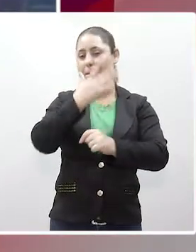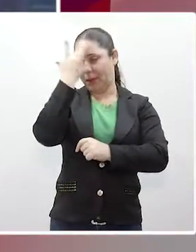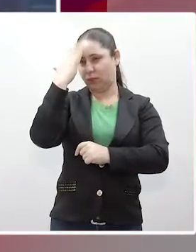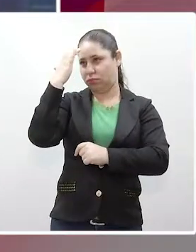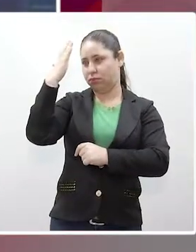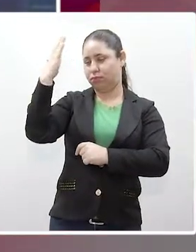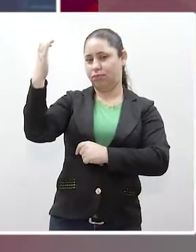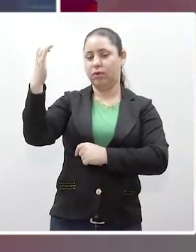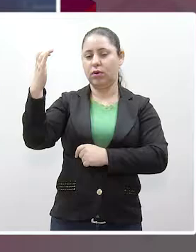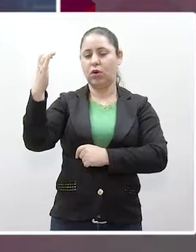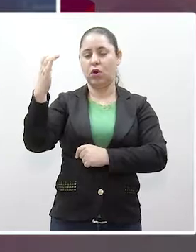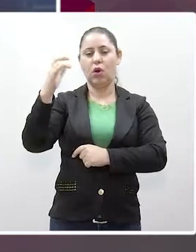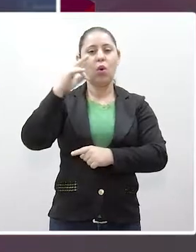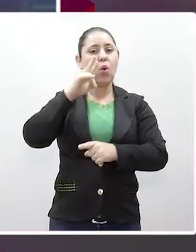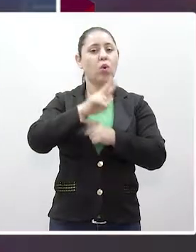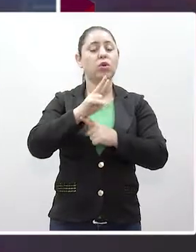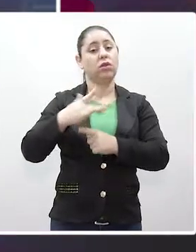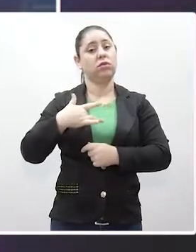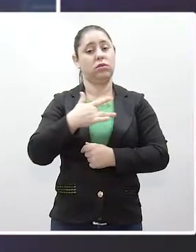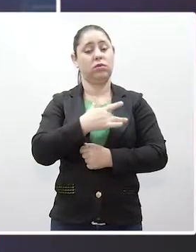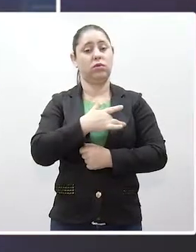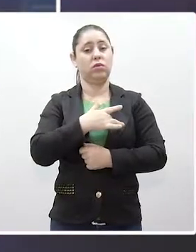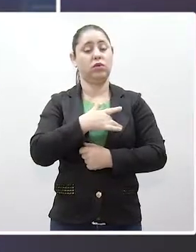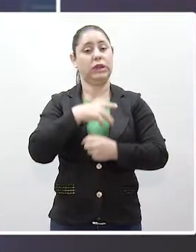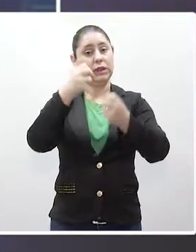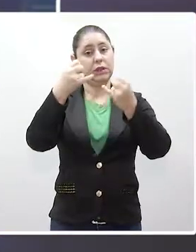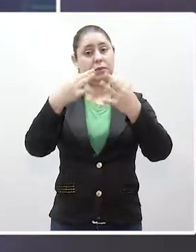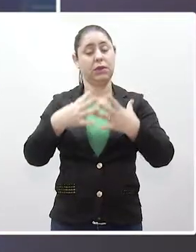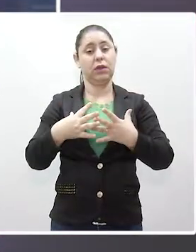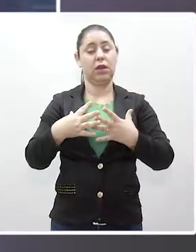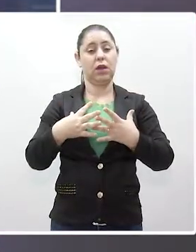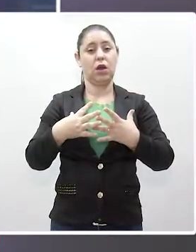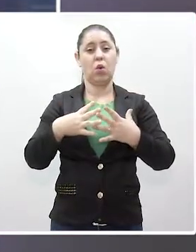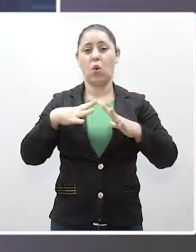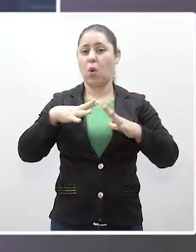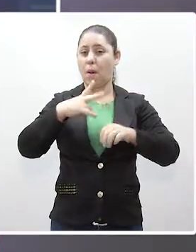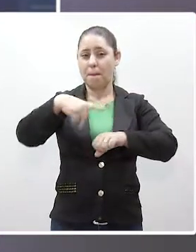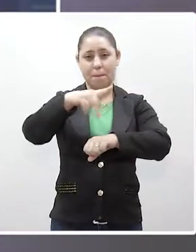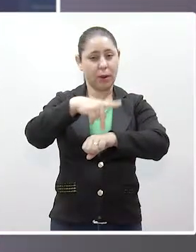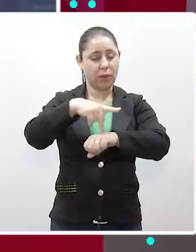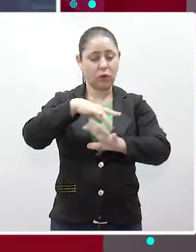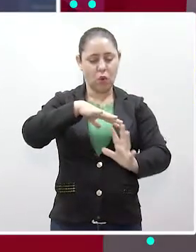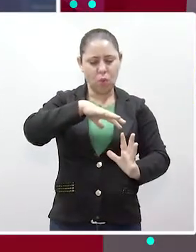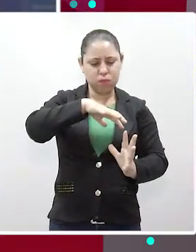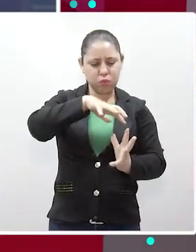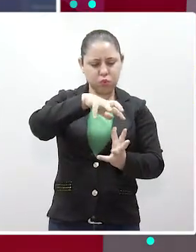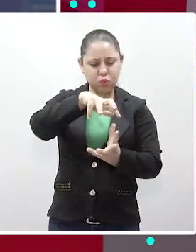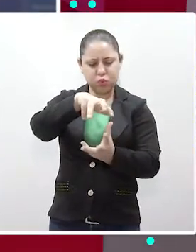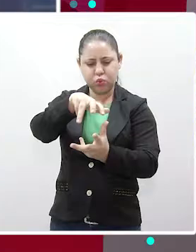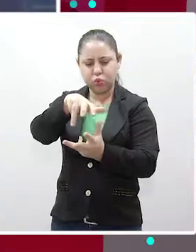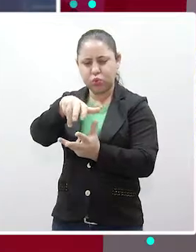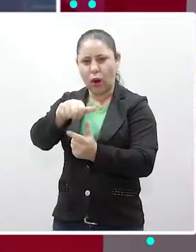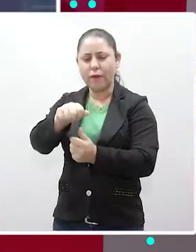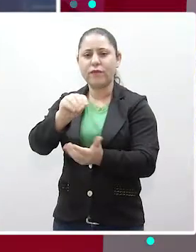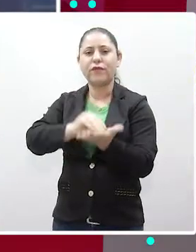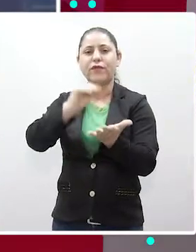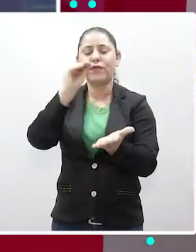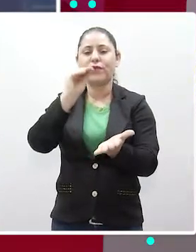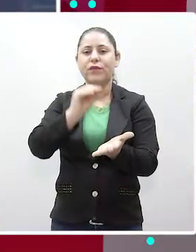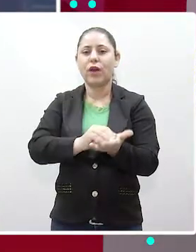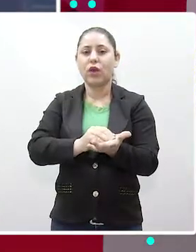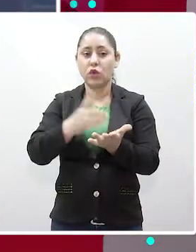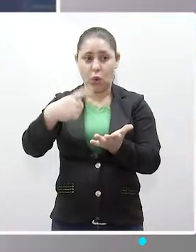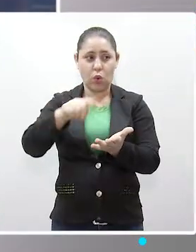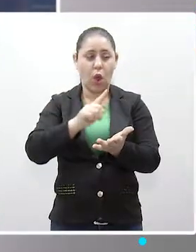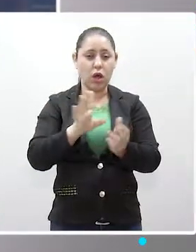sanitaristas e infectologistas alegam que enquanto toda a população mundial não estiver protegida, a